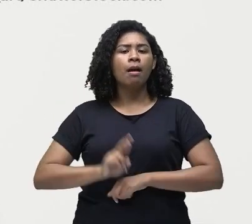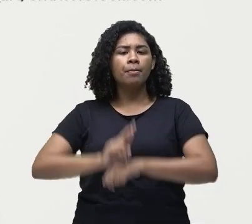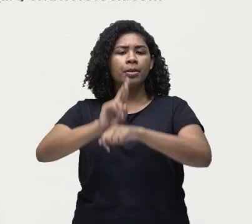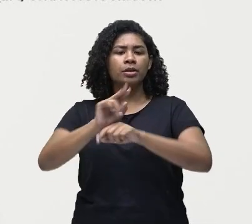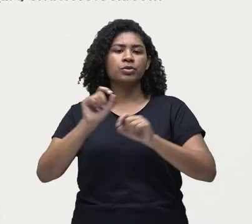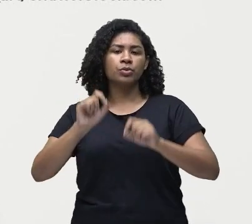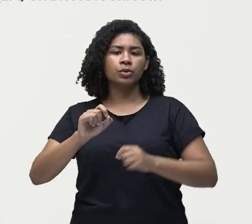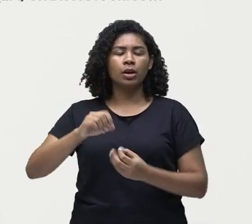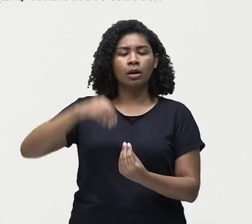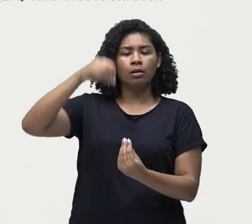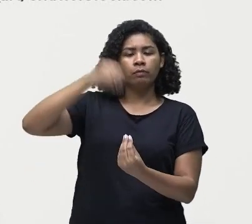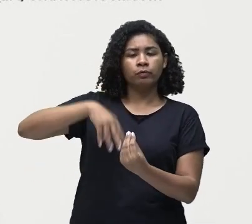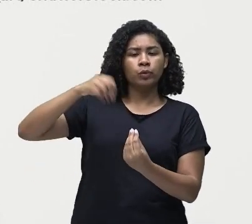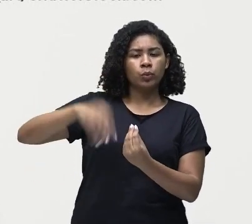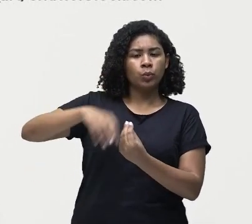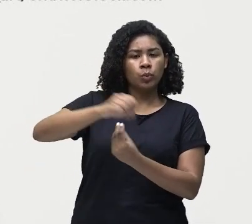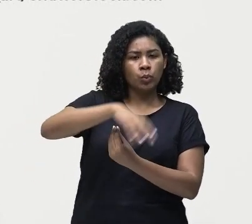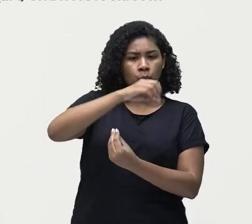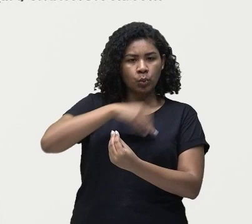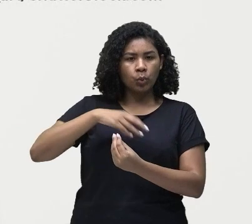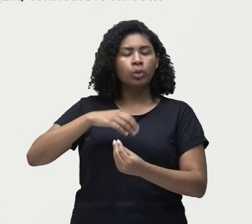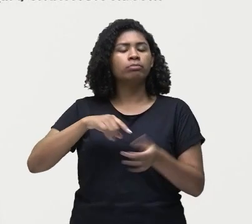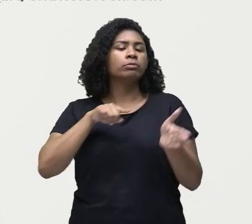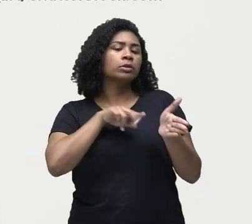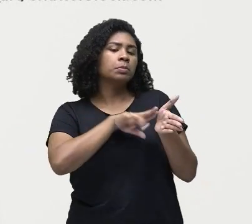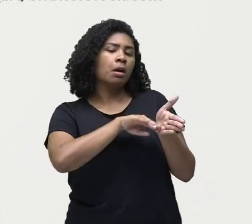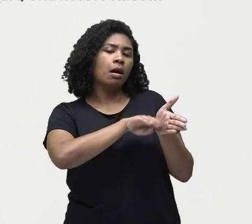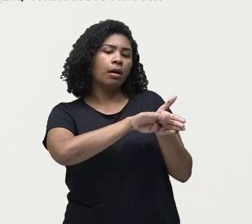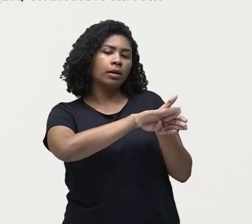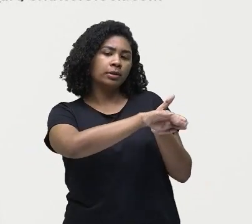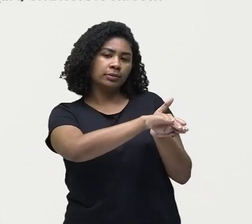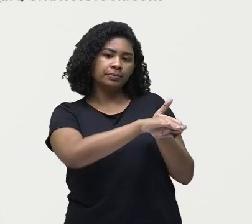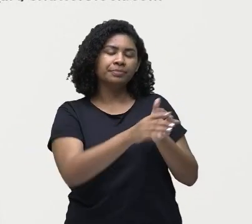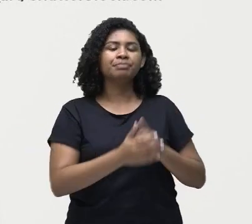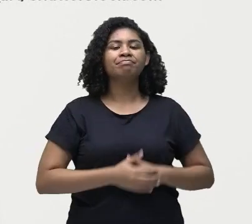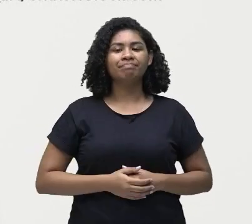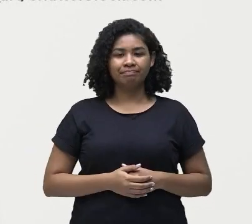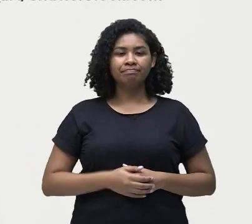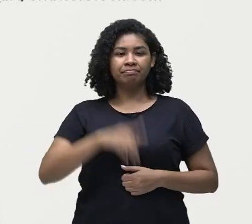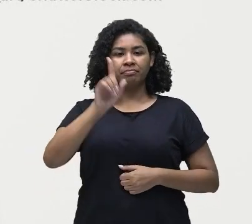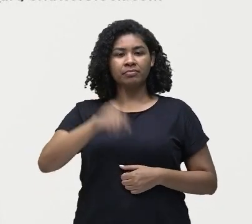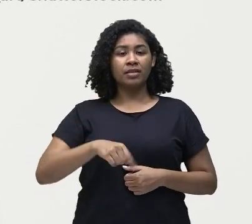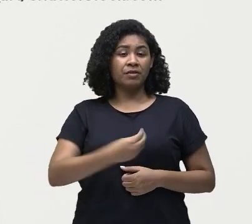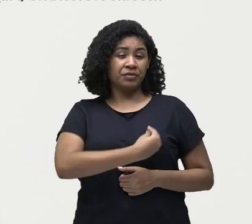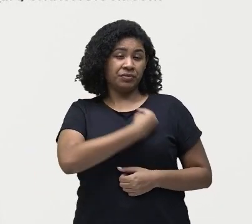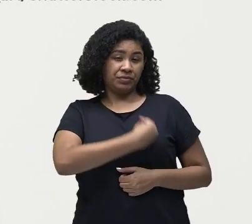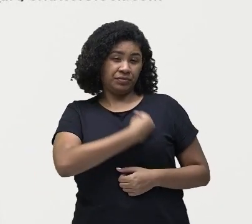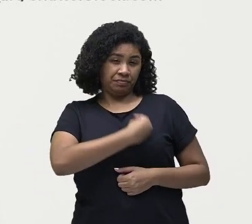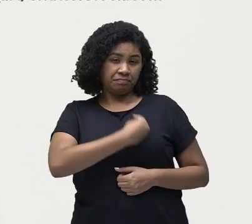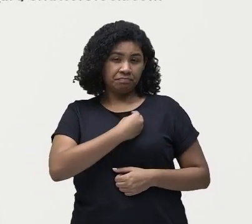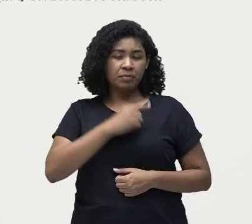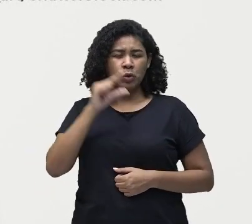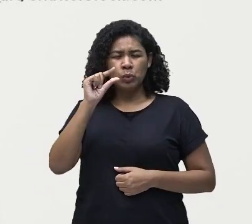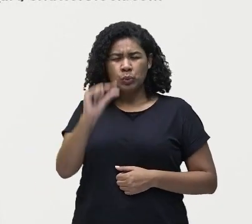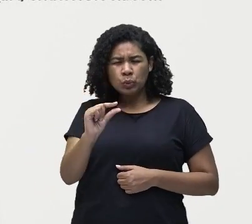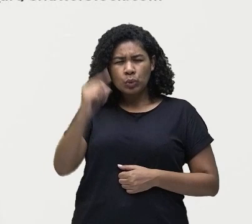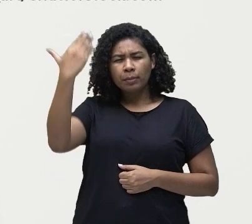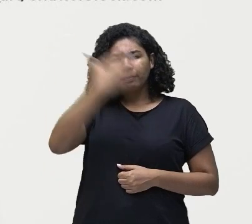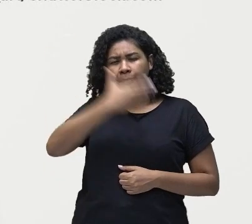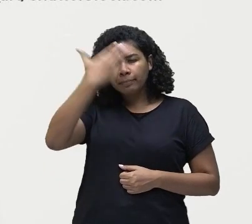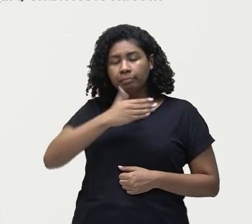por fungos e bactérias. São organismos essenciais para o equilíbrio